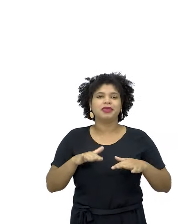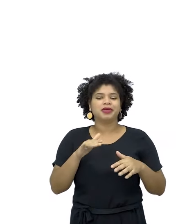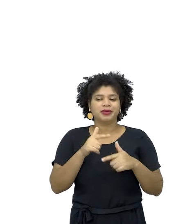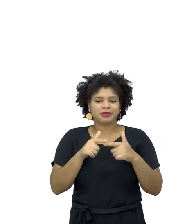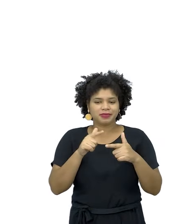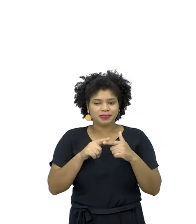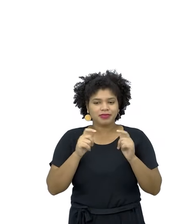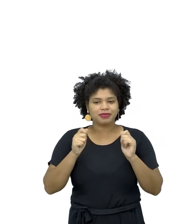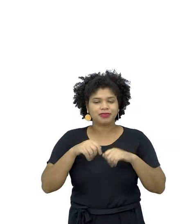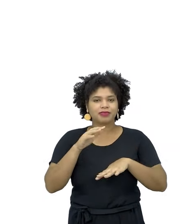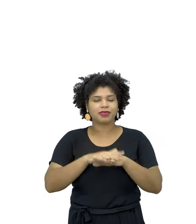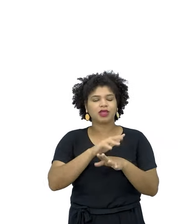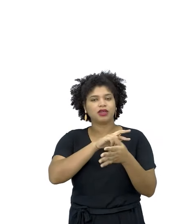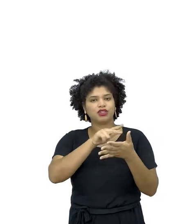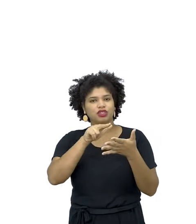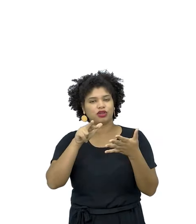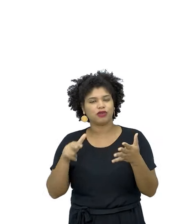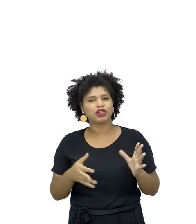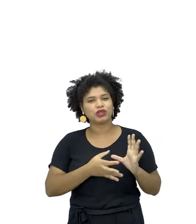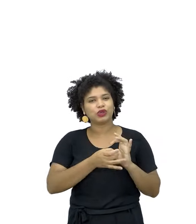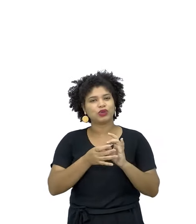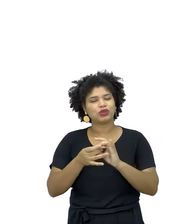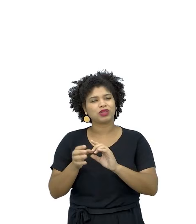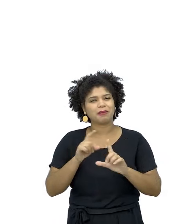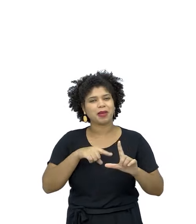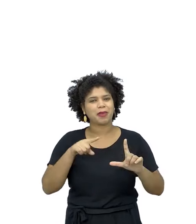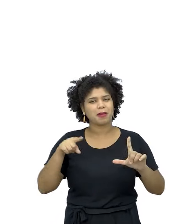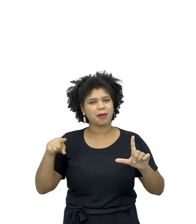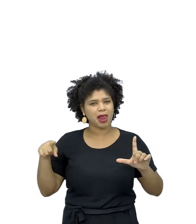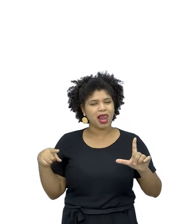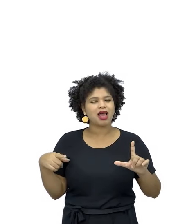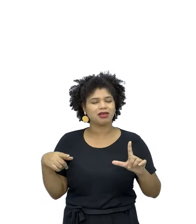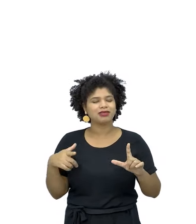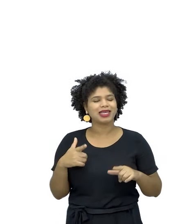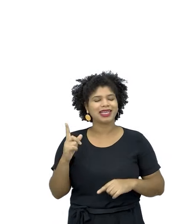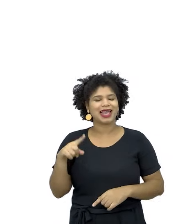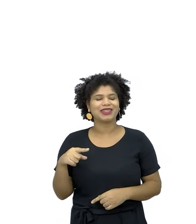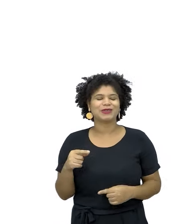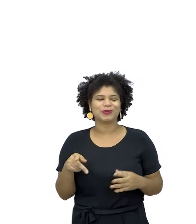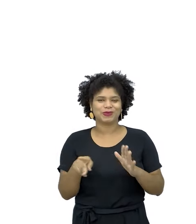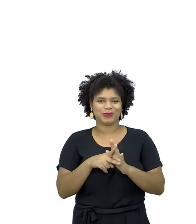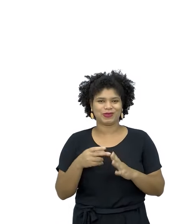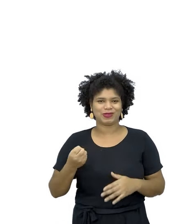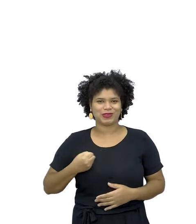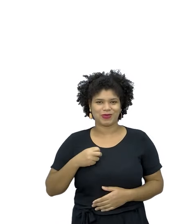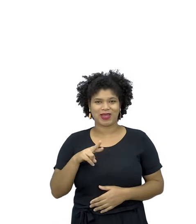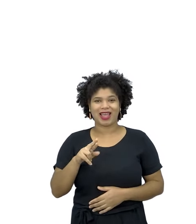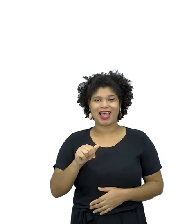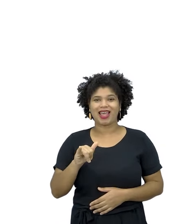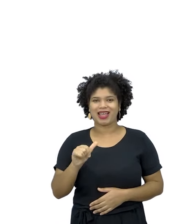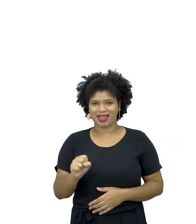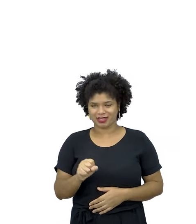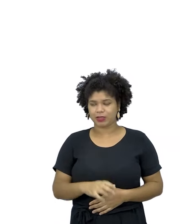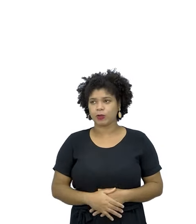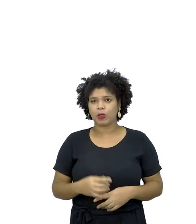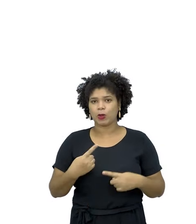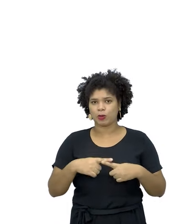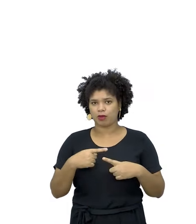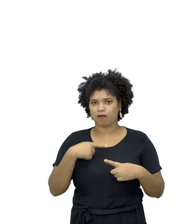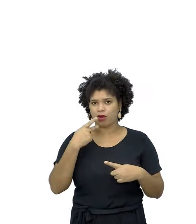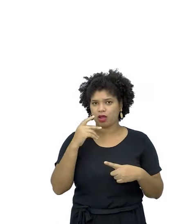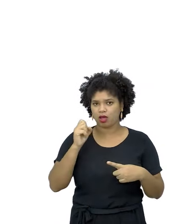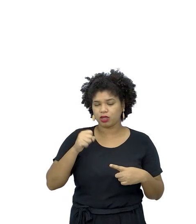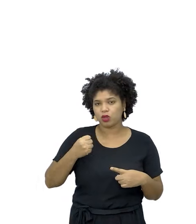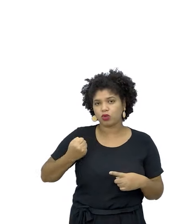elaborar situações, todos os contextos de medição que envolvem os nossos números reais. Só para a gente lembrar, quando eu falo de números reais, pode ser com